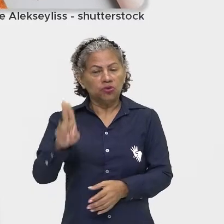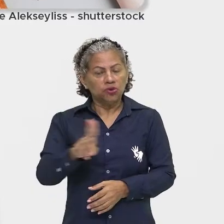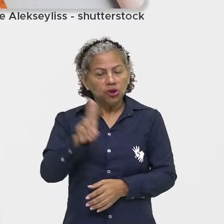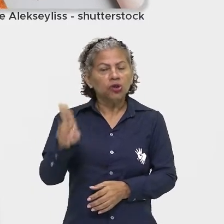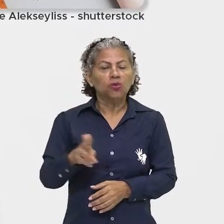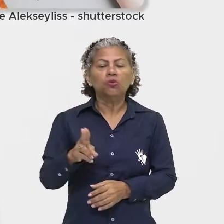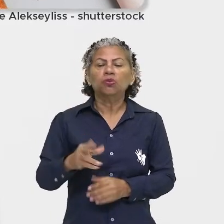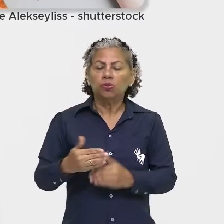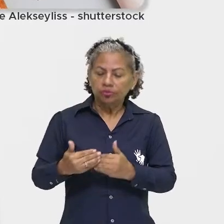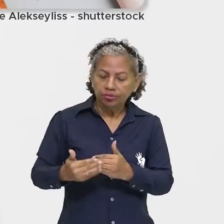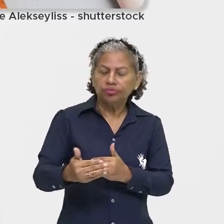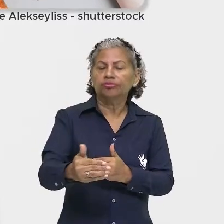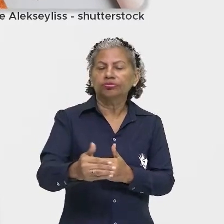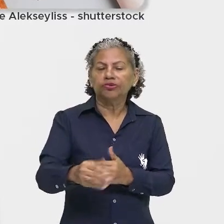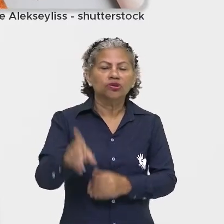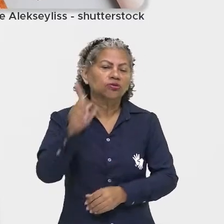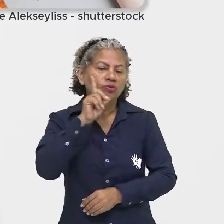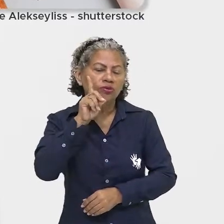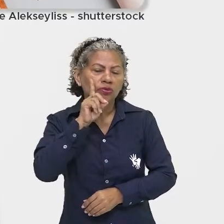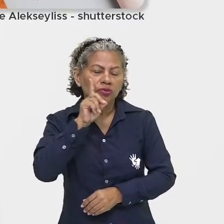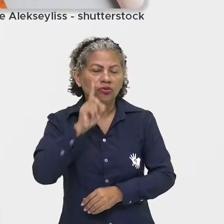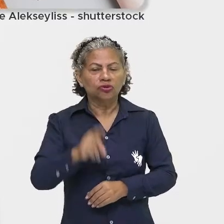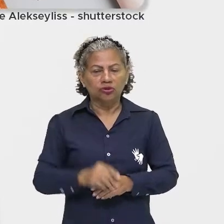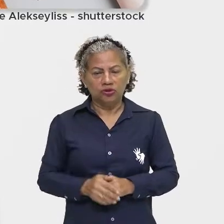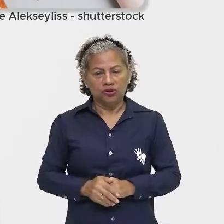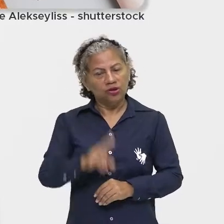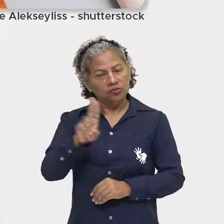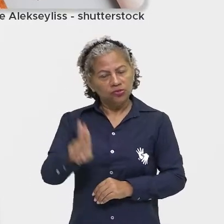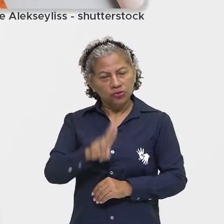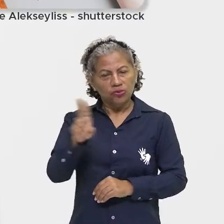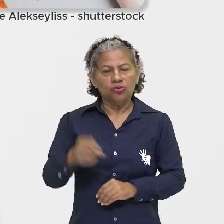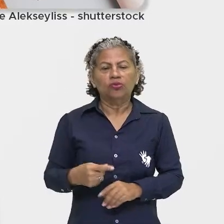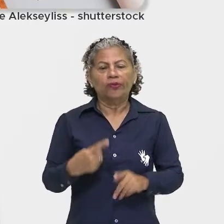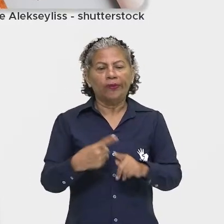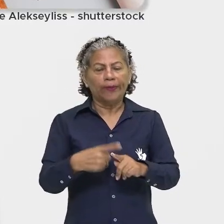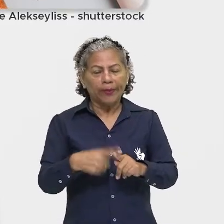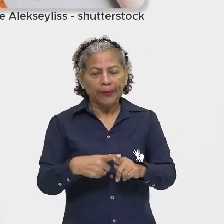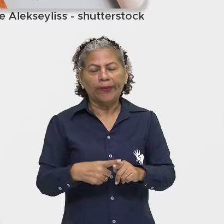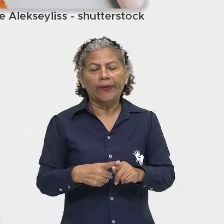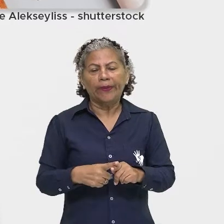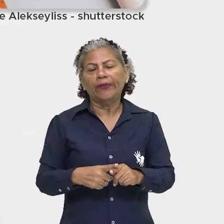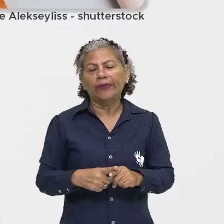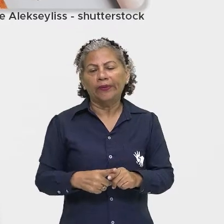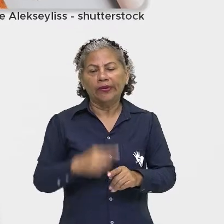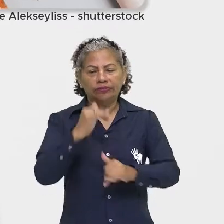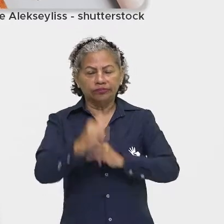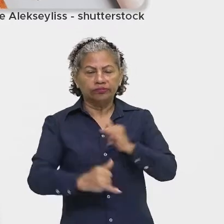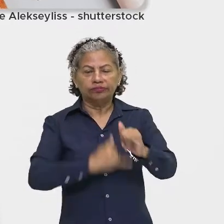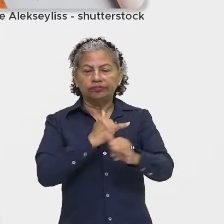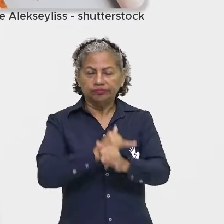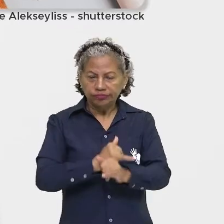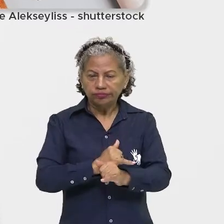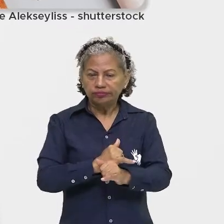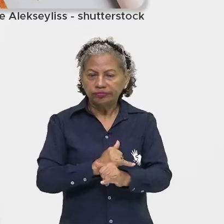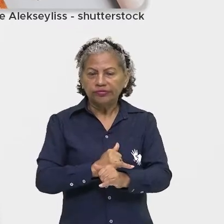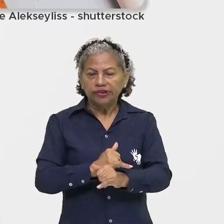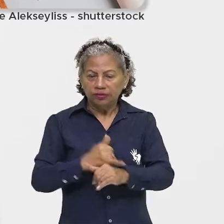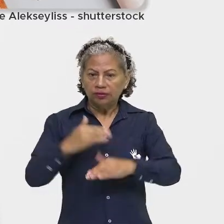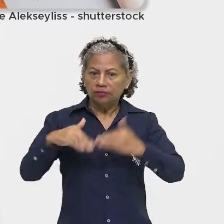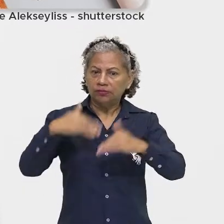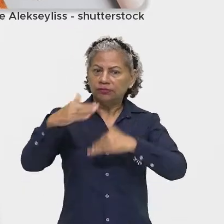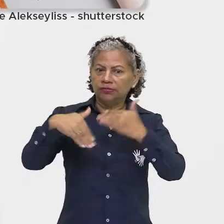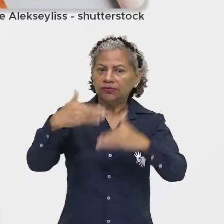mais frequente nos dias modernos, quando a computação e as inovações tecnológicas tiveram um avanço notório